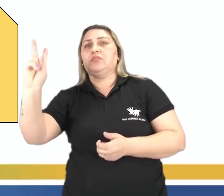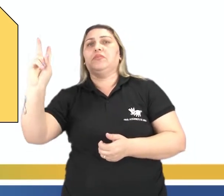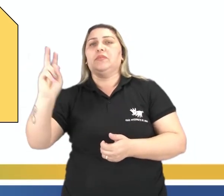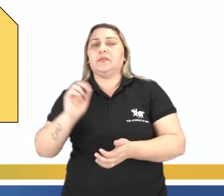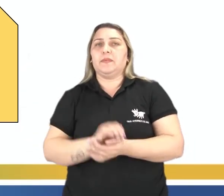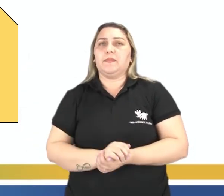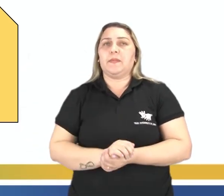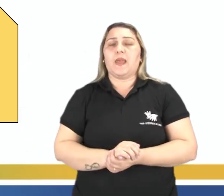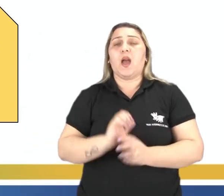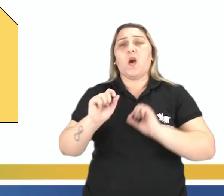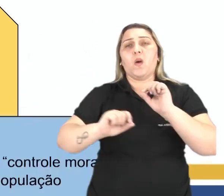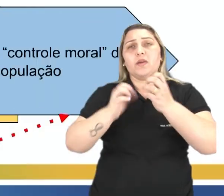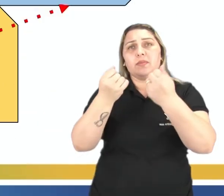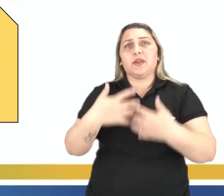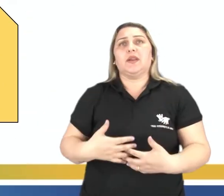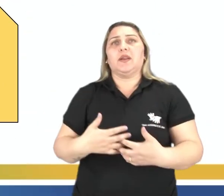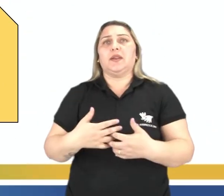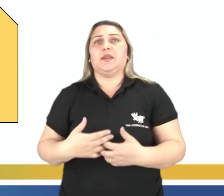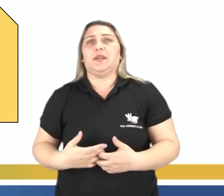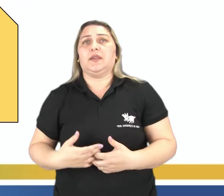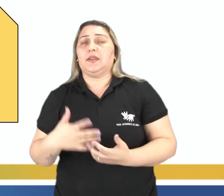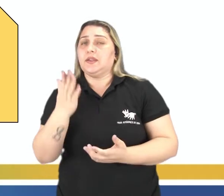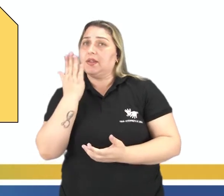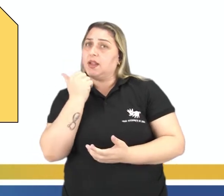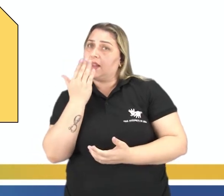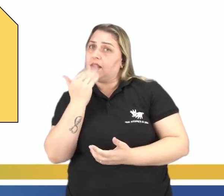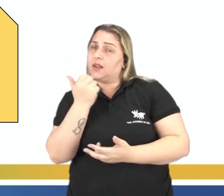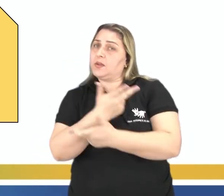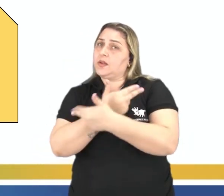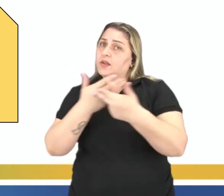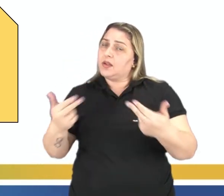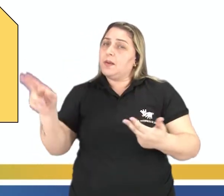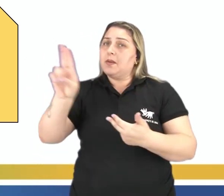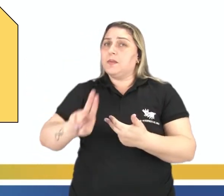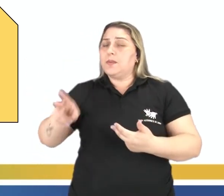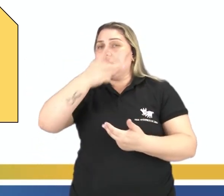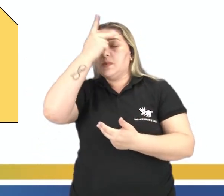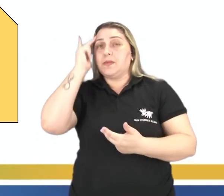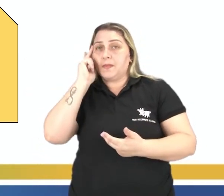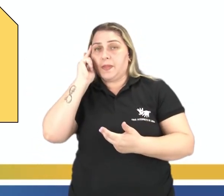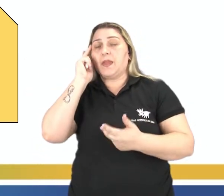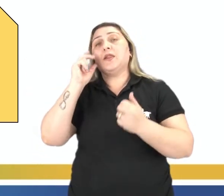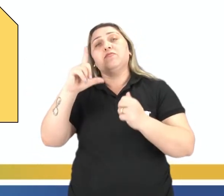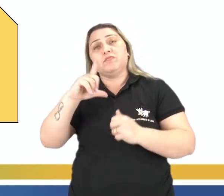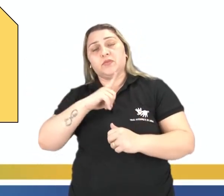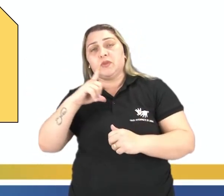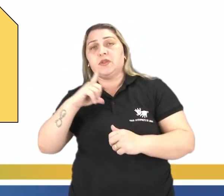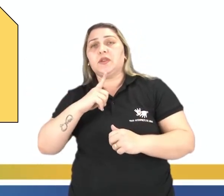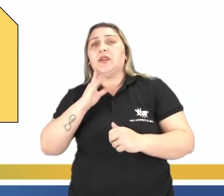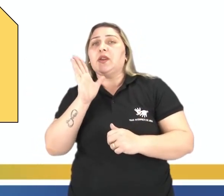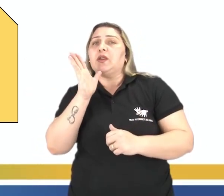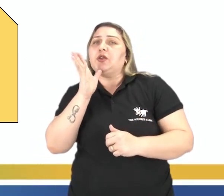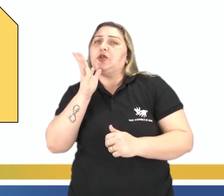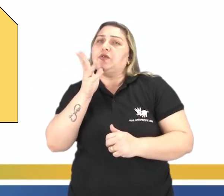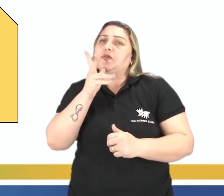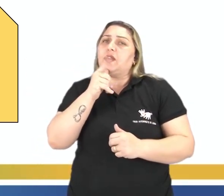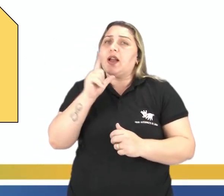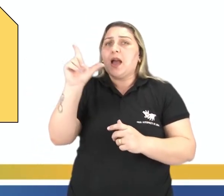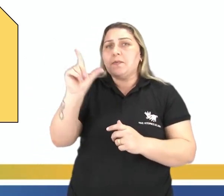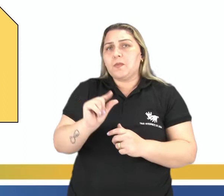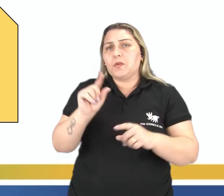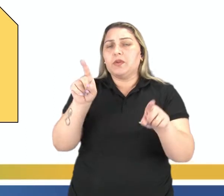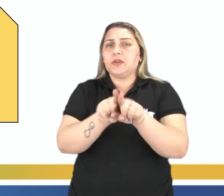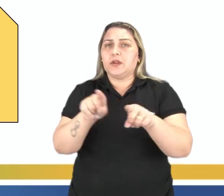10. Então, o que ele estava querendo dizer? Que os alimentos e os bens de consumo, eles estavam disponíveis de forma muito menor